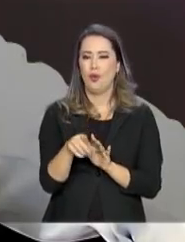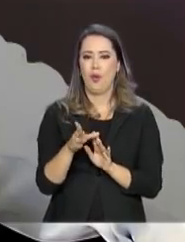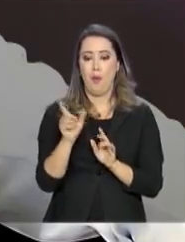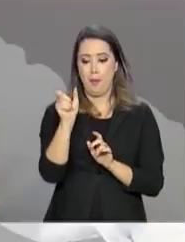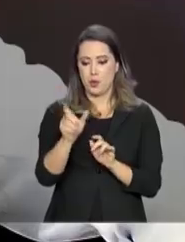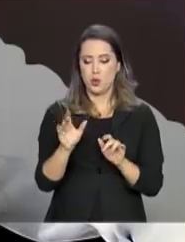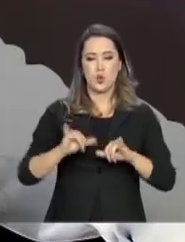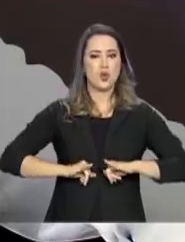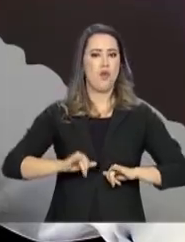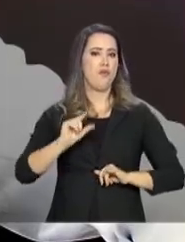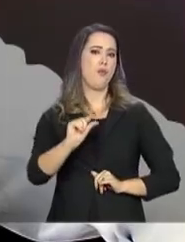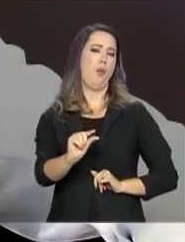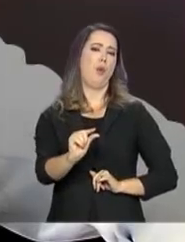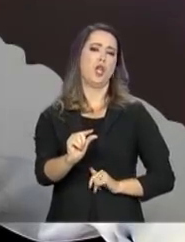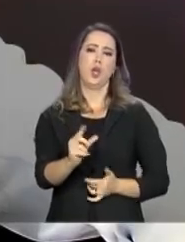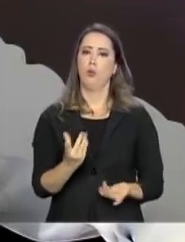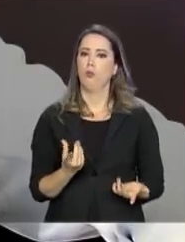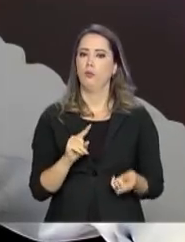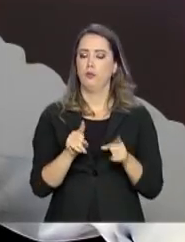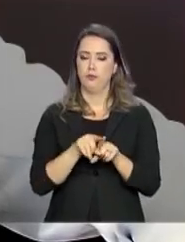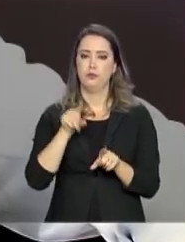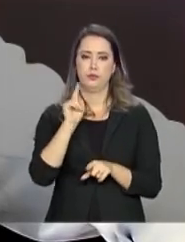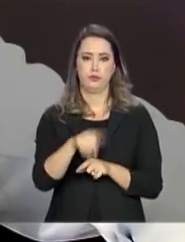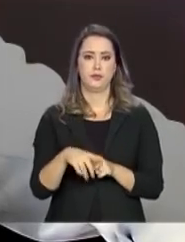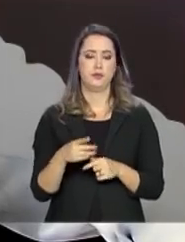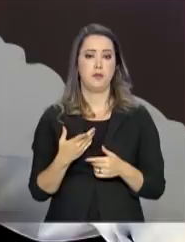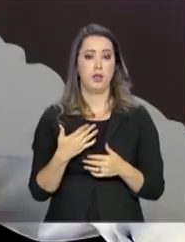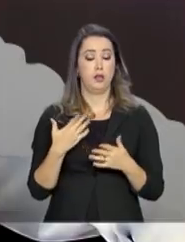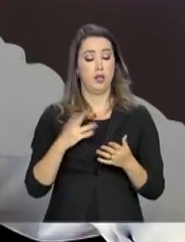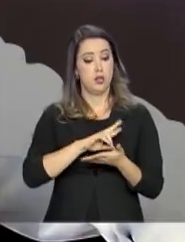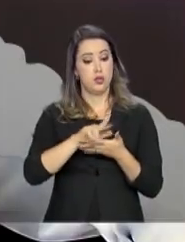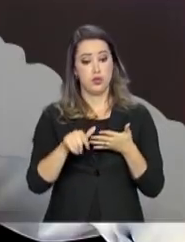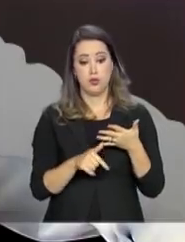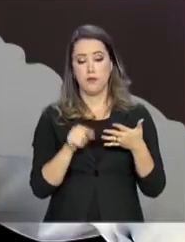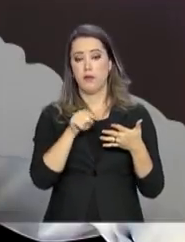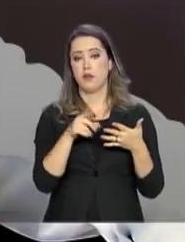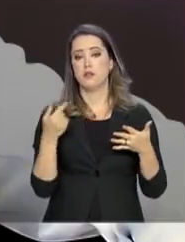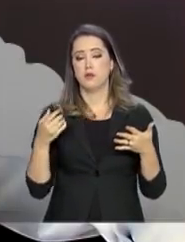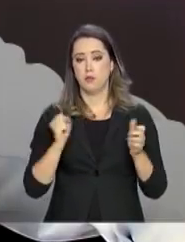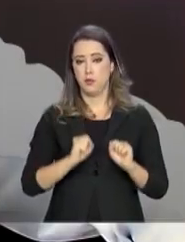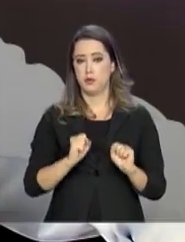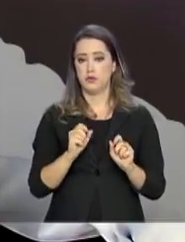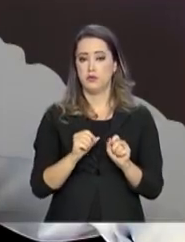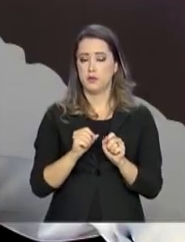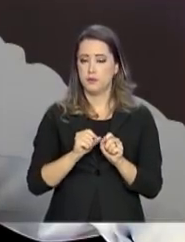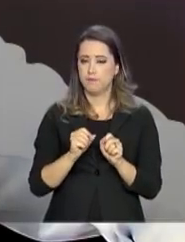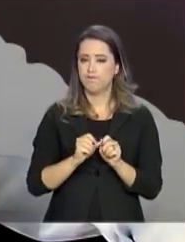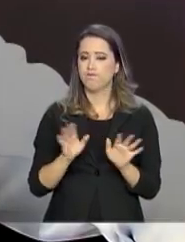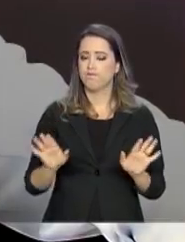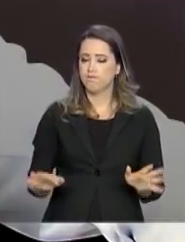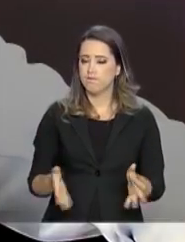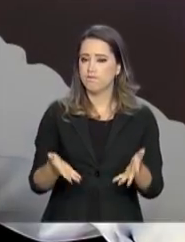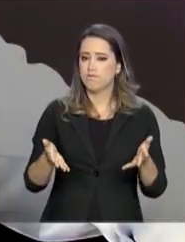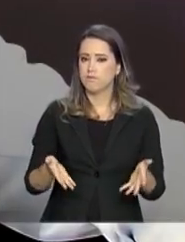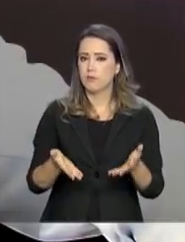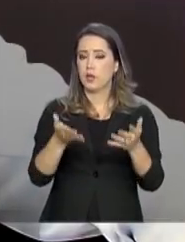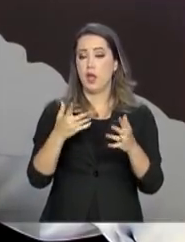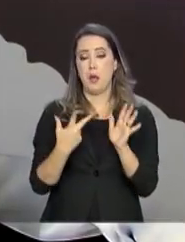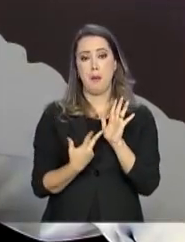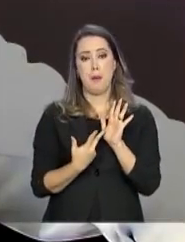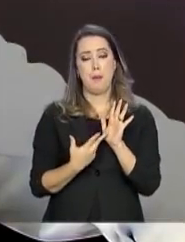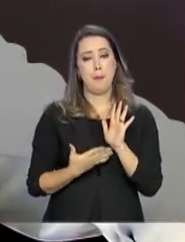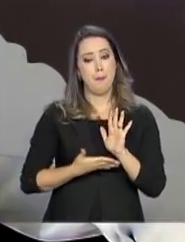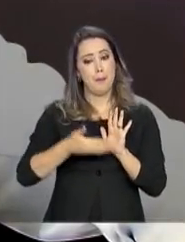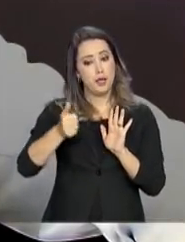é muito pequena hoje há uma série de procedimentos que nós fazemos no sentido de tornar a cirurgia